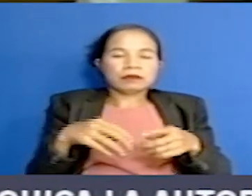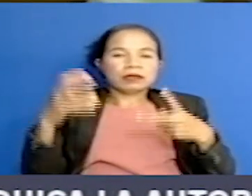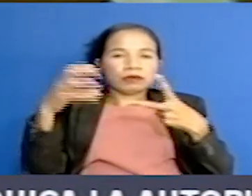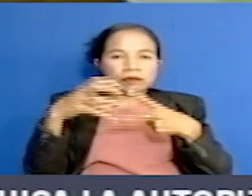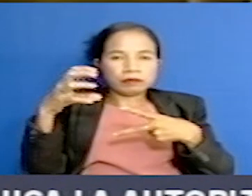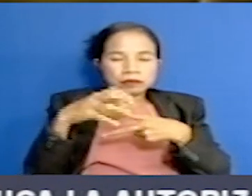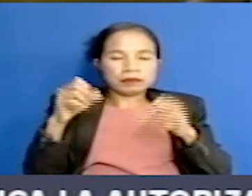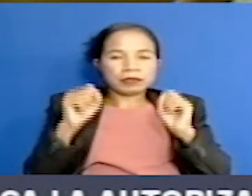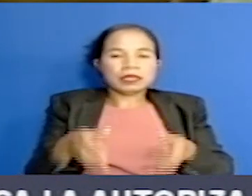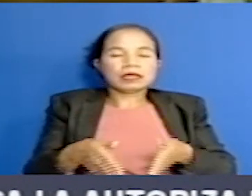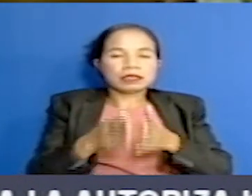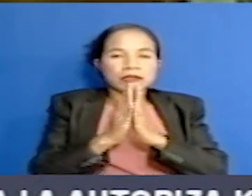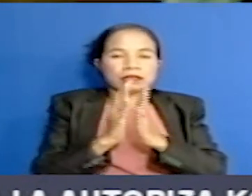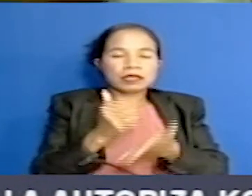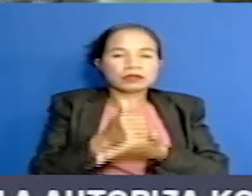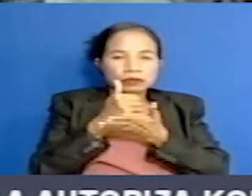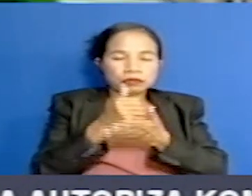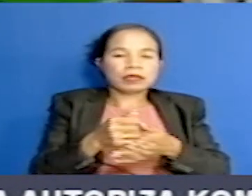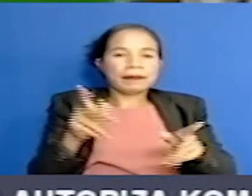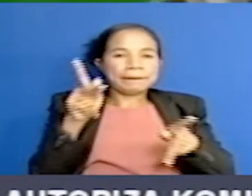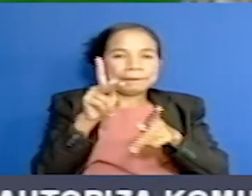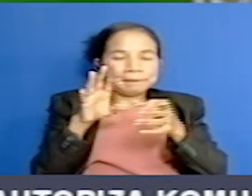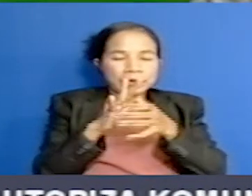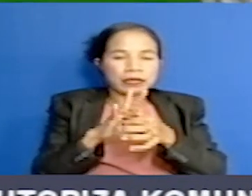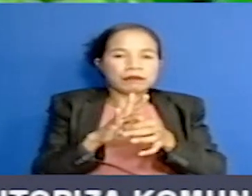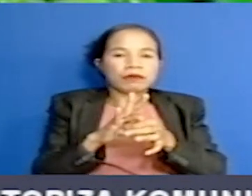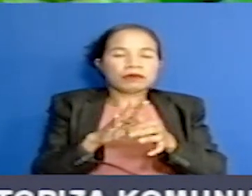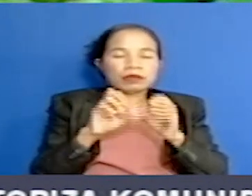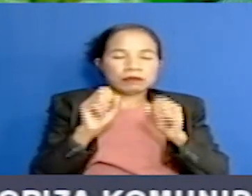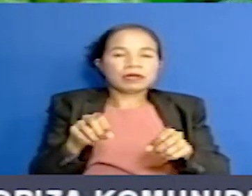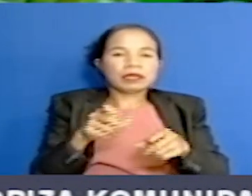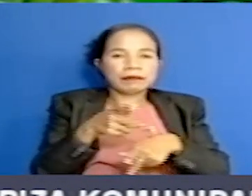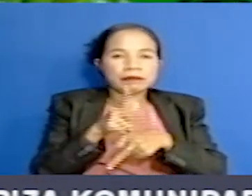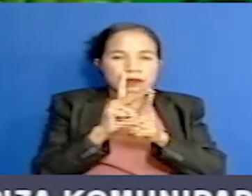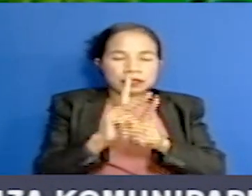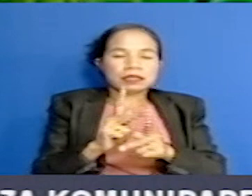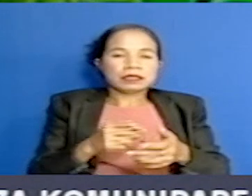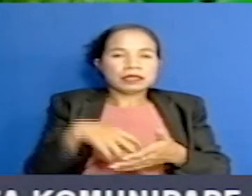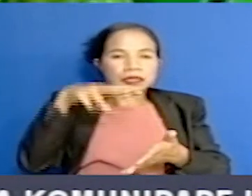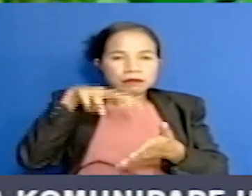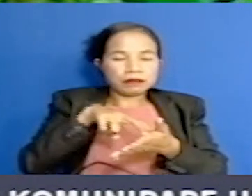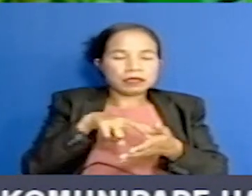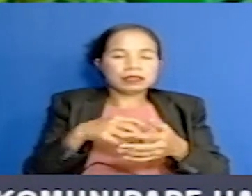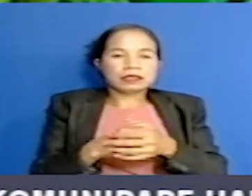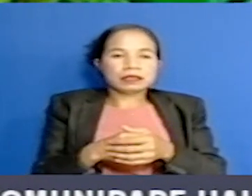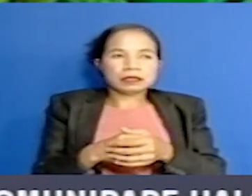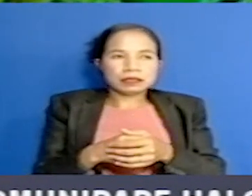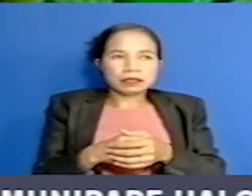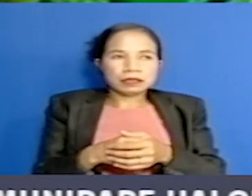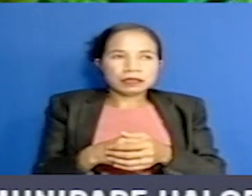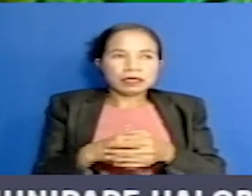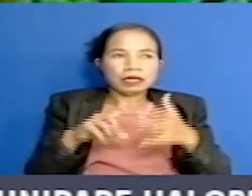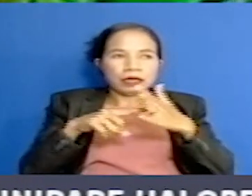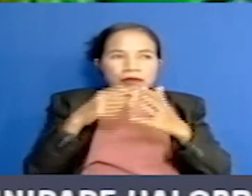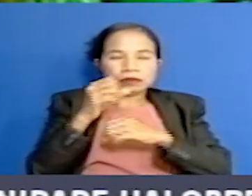bele fasilita membro atu bele hetan kreditu iha Lana Mona. Tuirnia, existensia cooperativa Lana Mona hahu